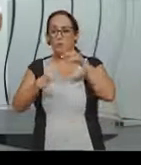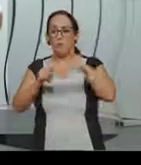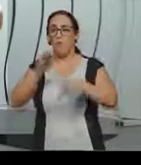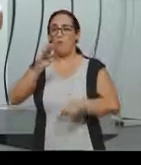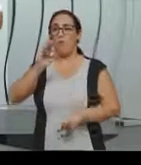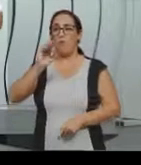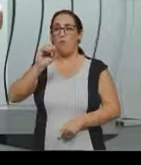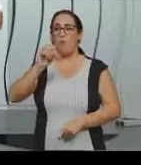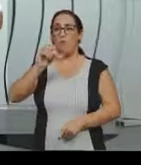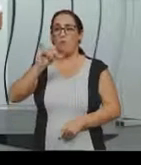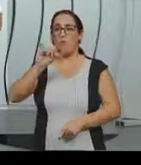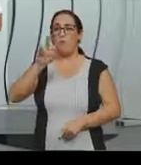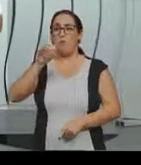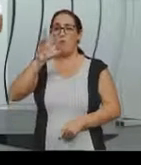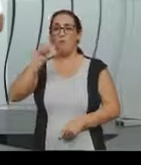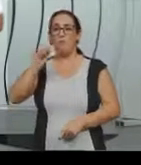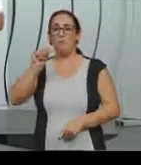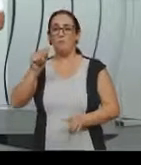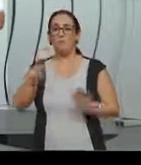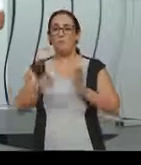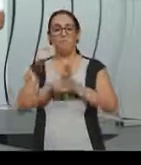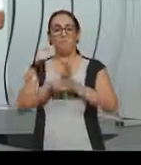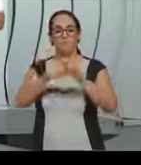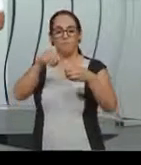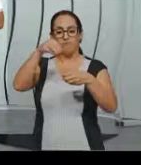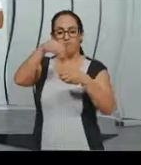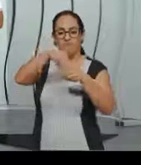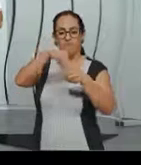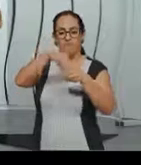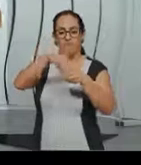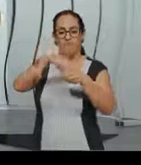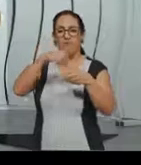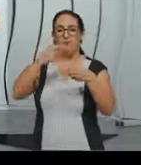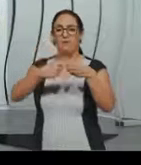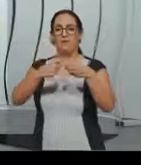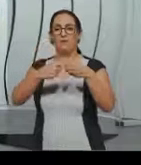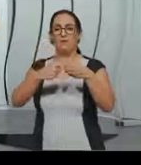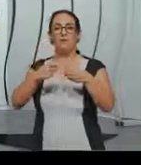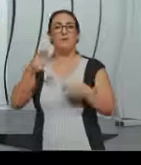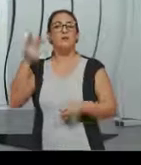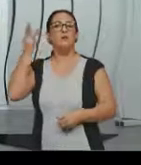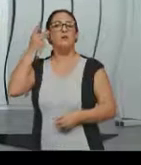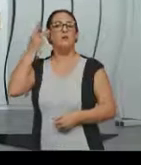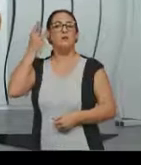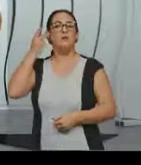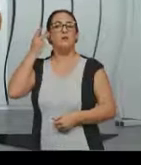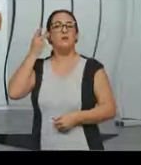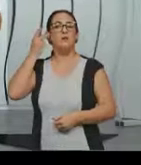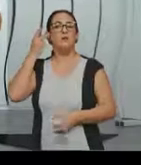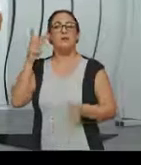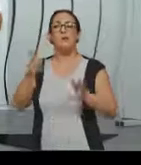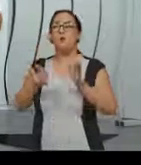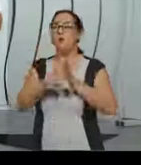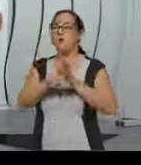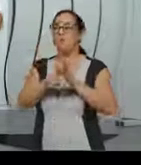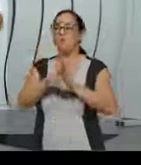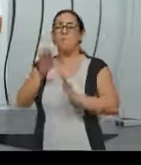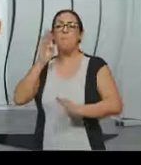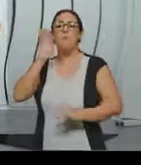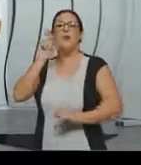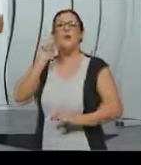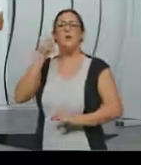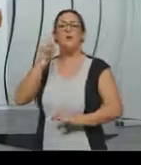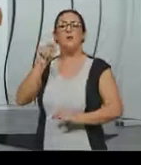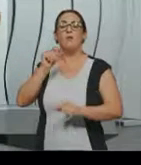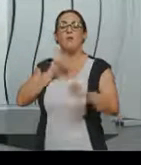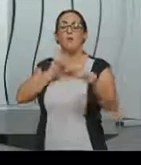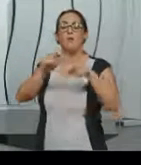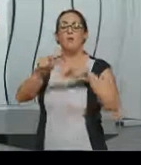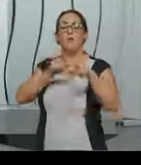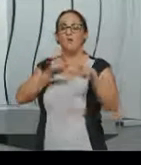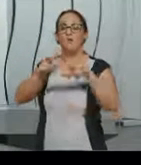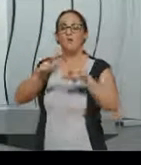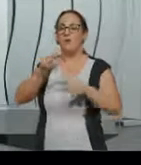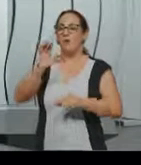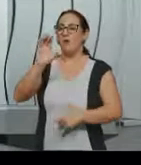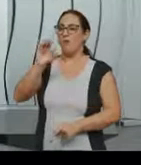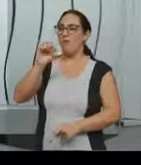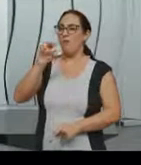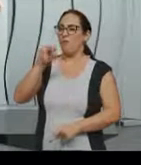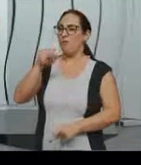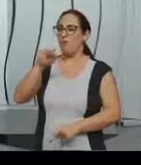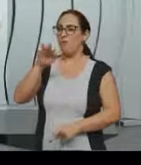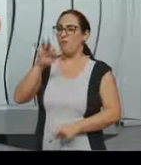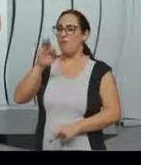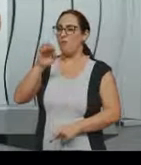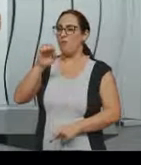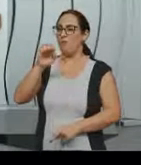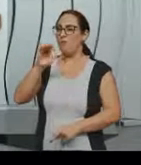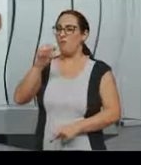extremamente considerável, né? Atuando principalmente no ramo de confecção e também, assim como os brasileiros